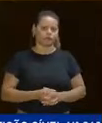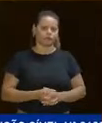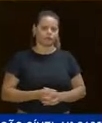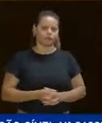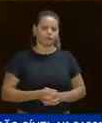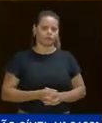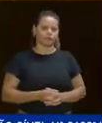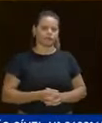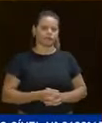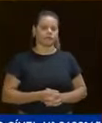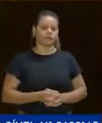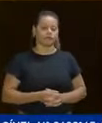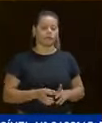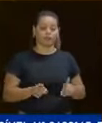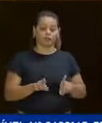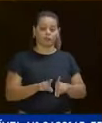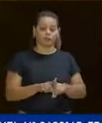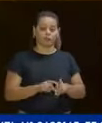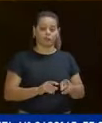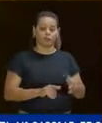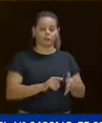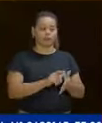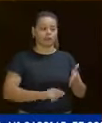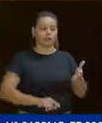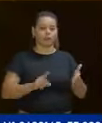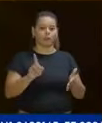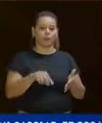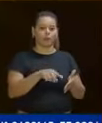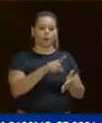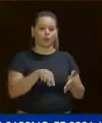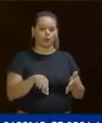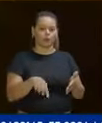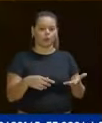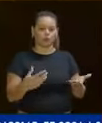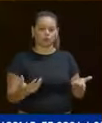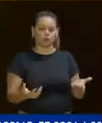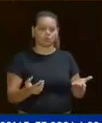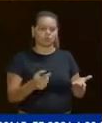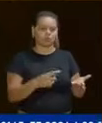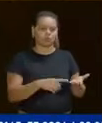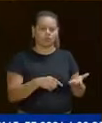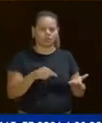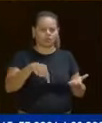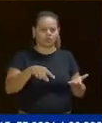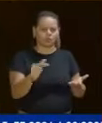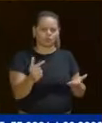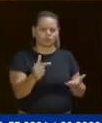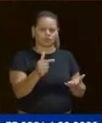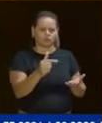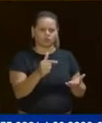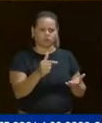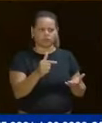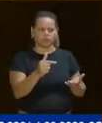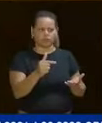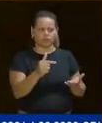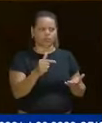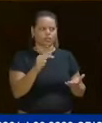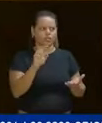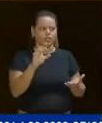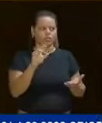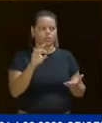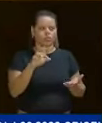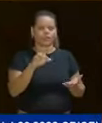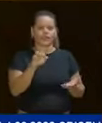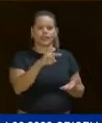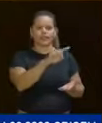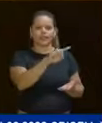uma rescisória, só que ela não cabe, porque é caso de inelegibilidade. Aqui não tem inelegibilidade, aqui tem uma